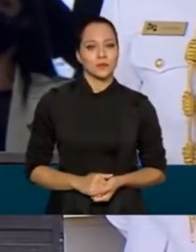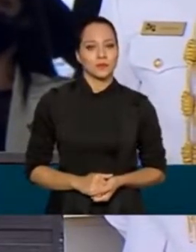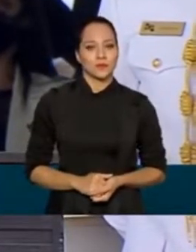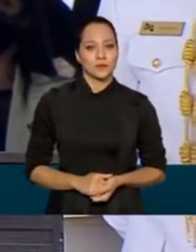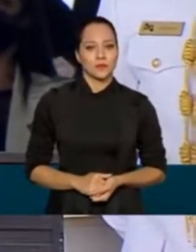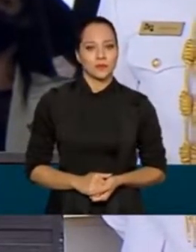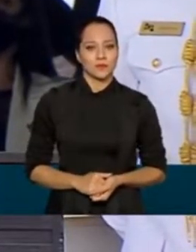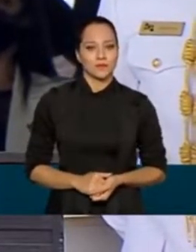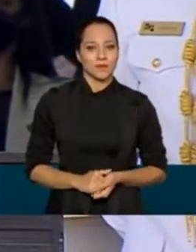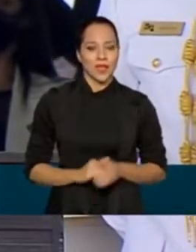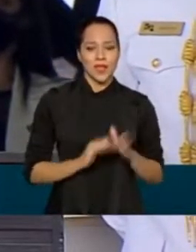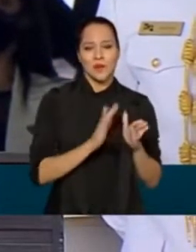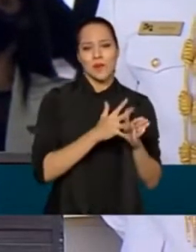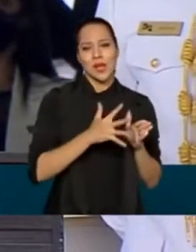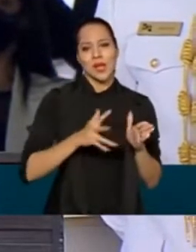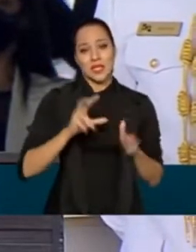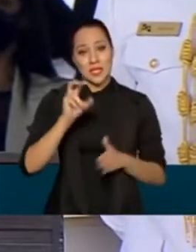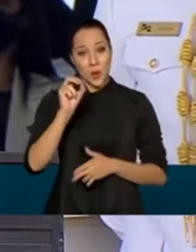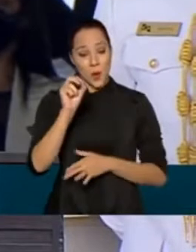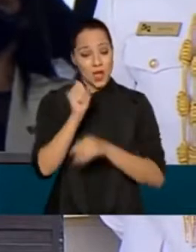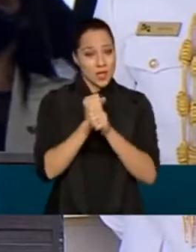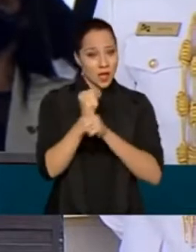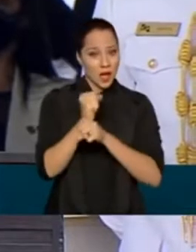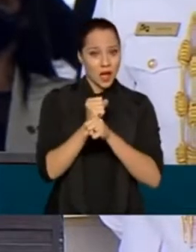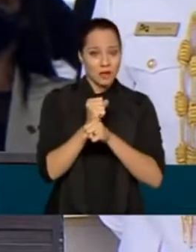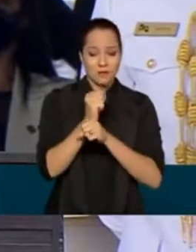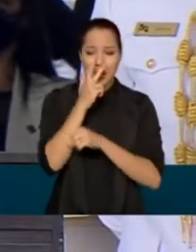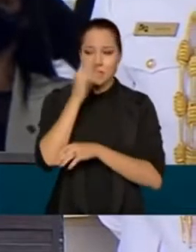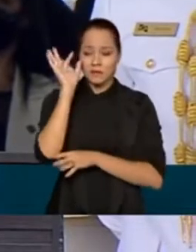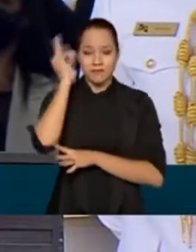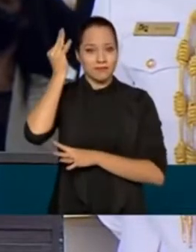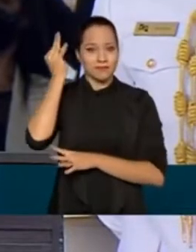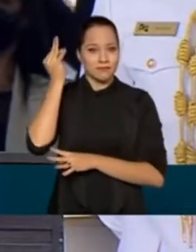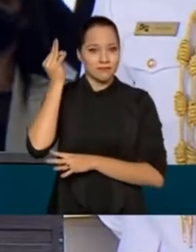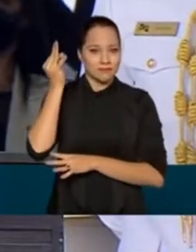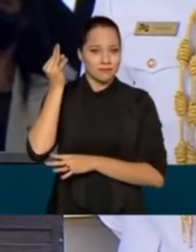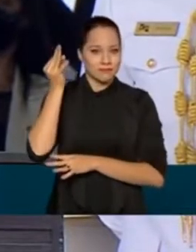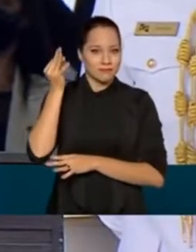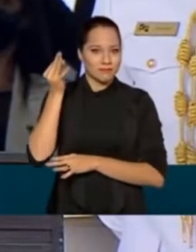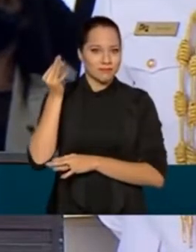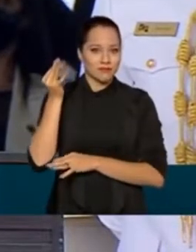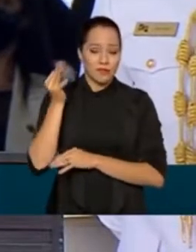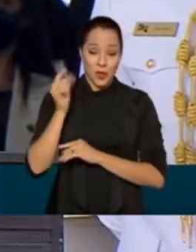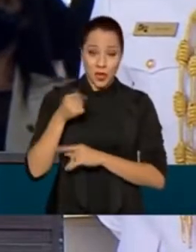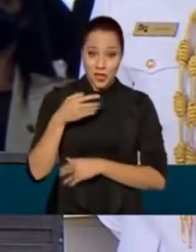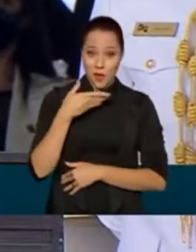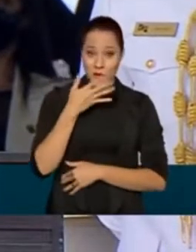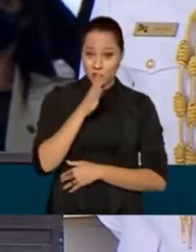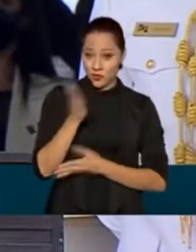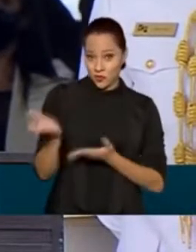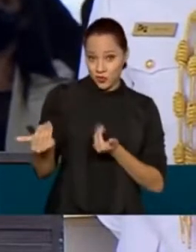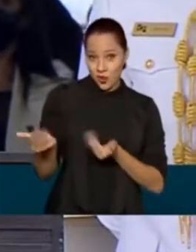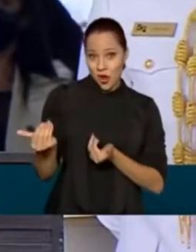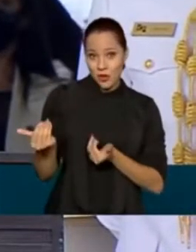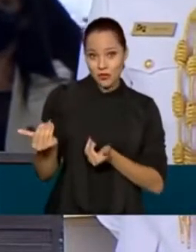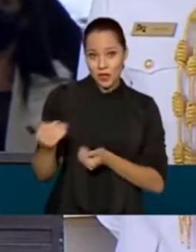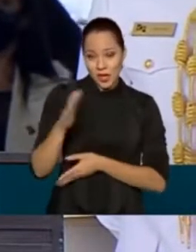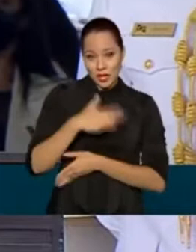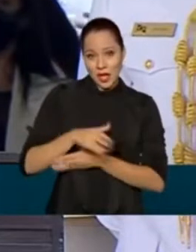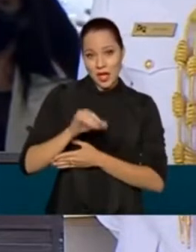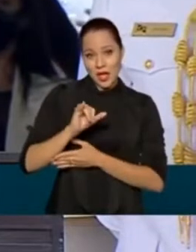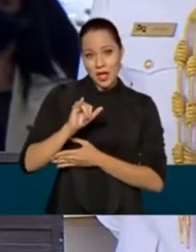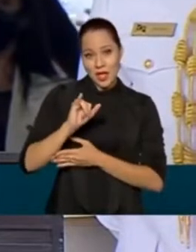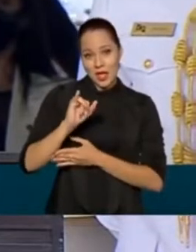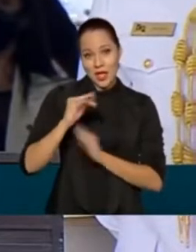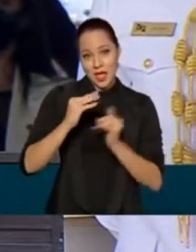Os tais 50 anos pareceram passar num piscar de olhos. Quando garoto, no ginásio industrial da Ilha das